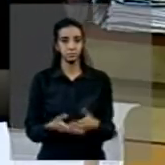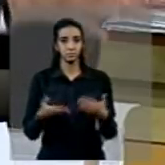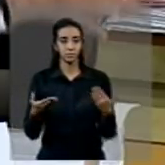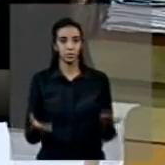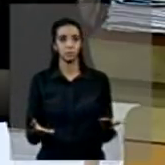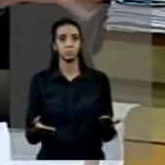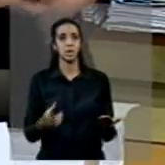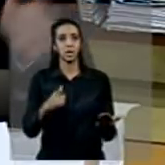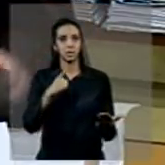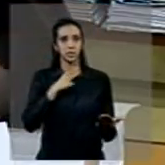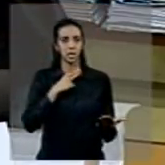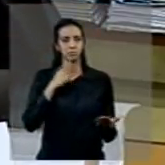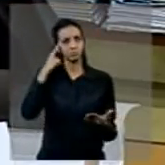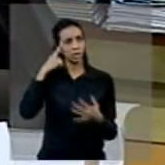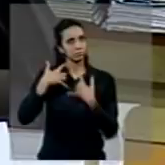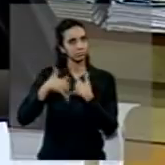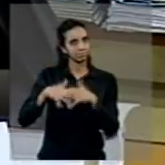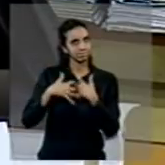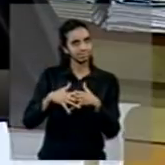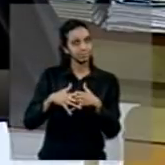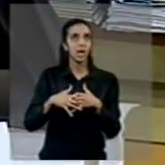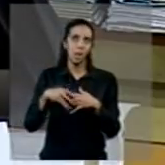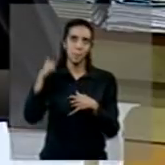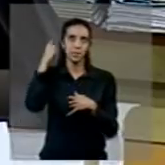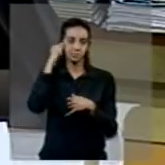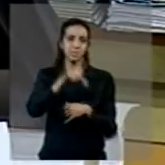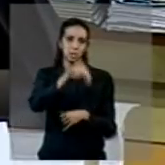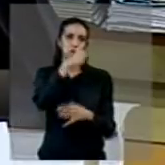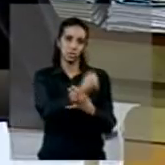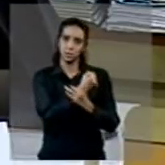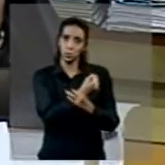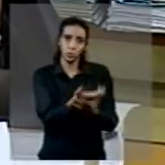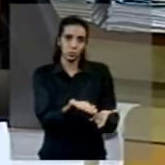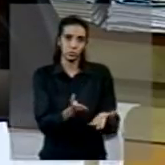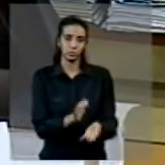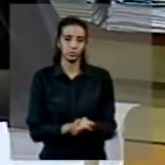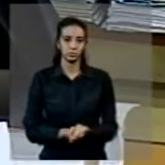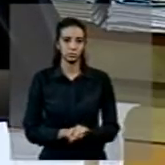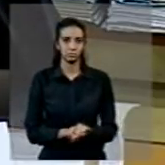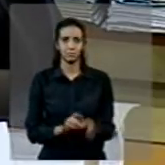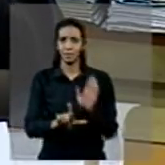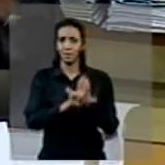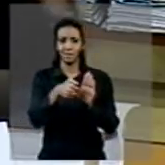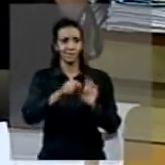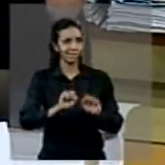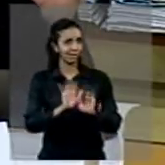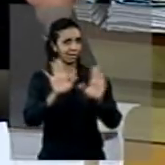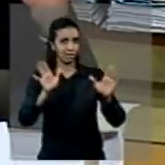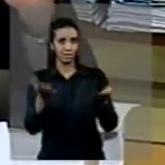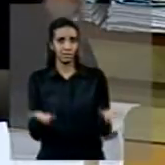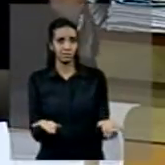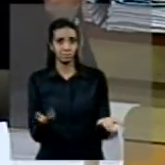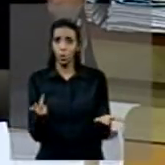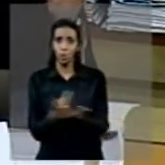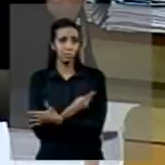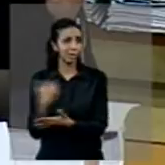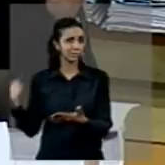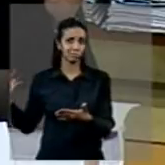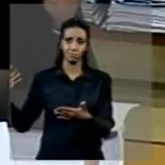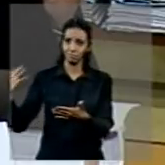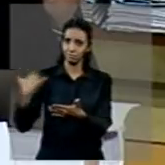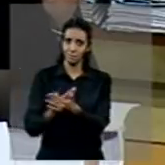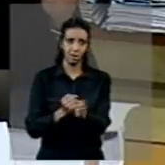decide em favor da segurança. De maneira muito clara. E tem sido assim ao longo dos